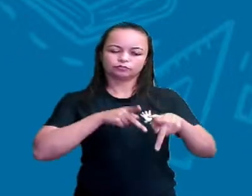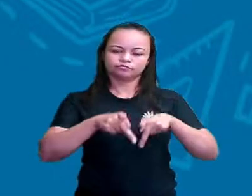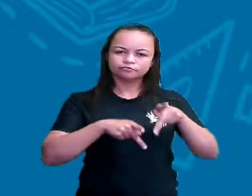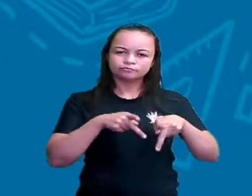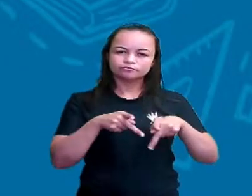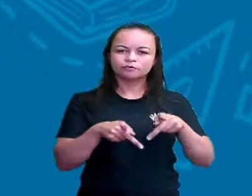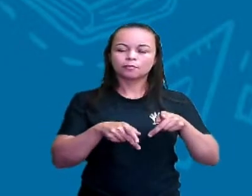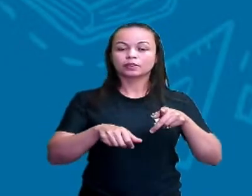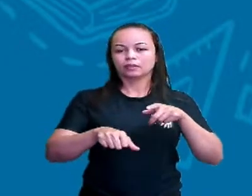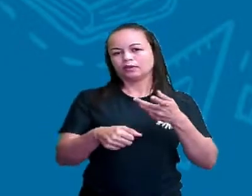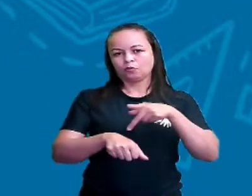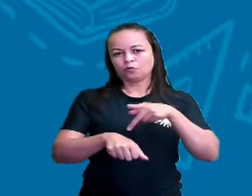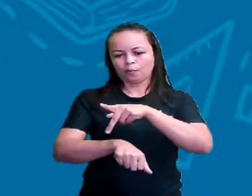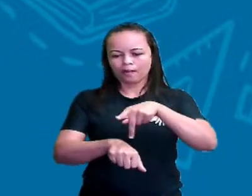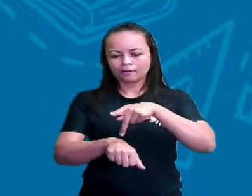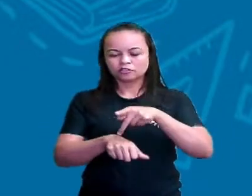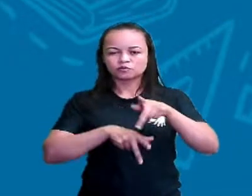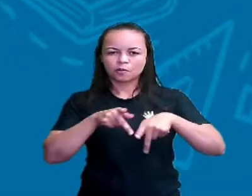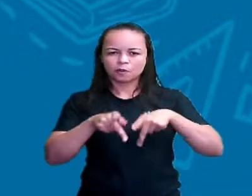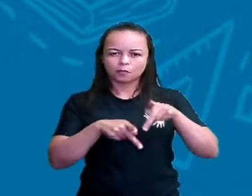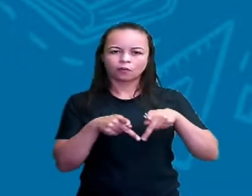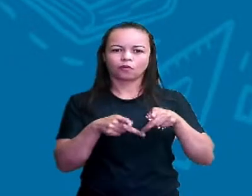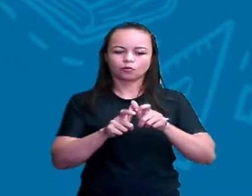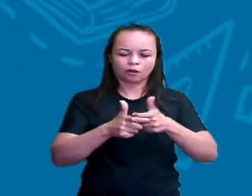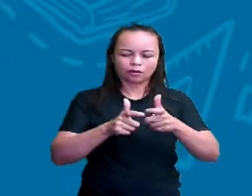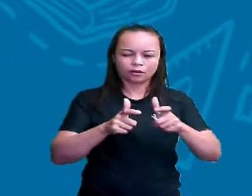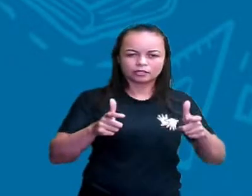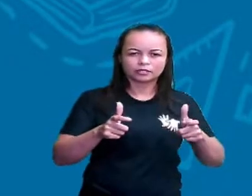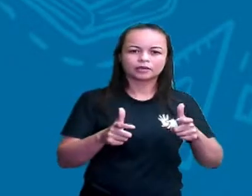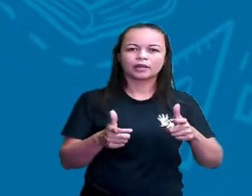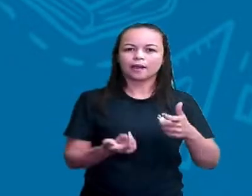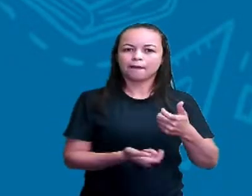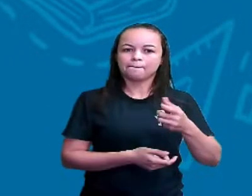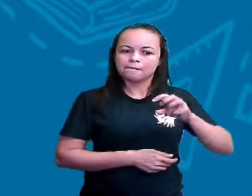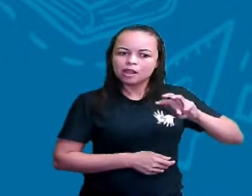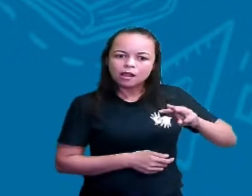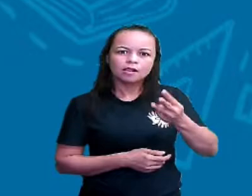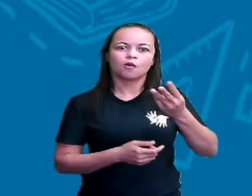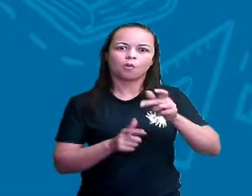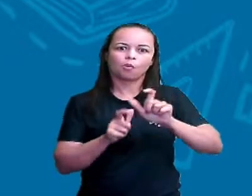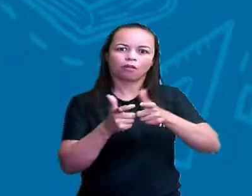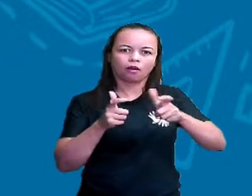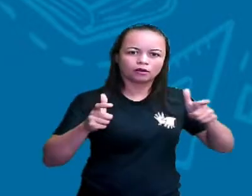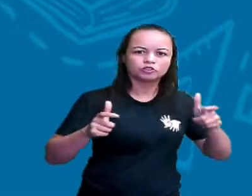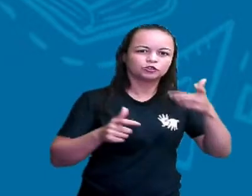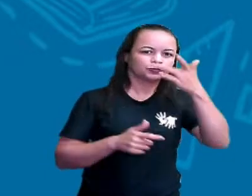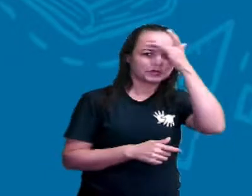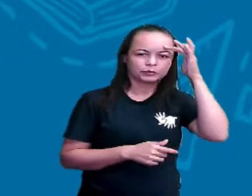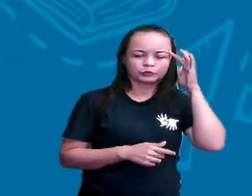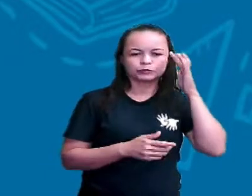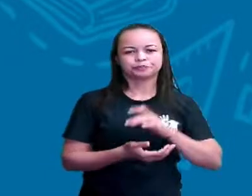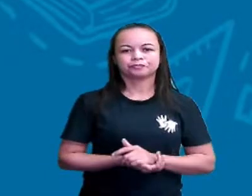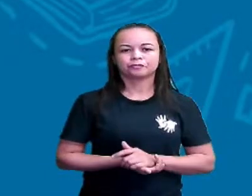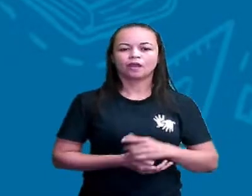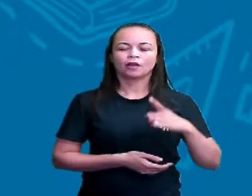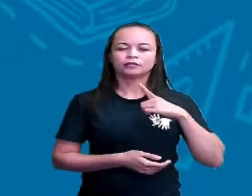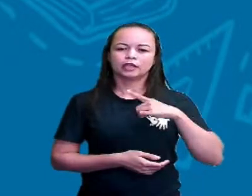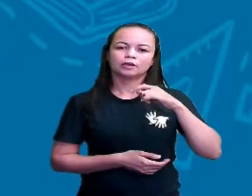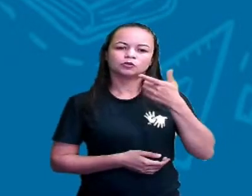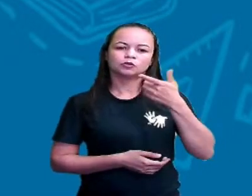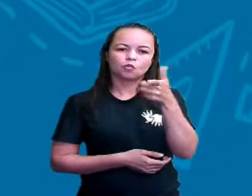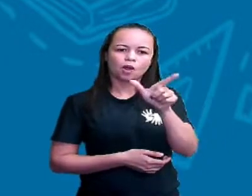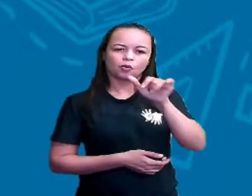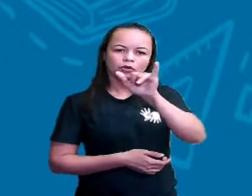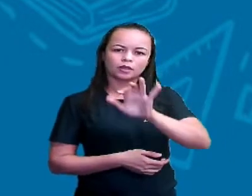países mais populosos, né, em milhões de pessoas a gente tem. Então, a gente tem outra imagem,